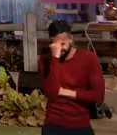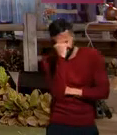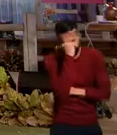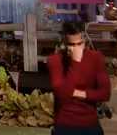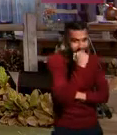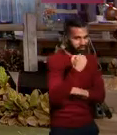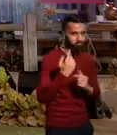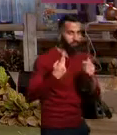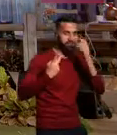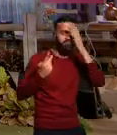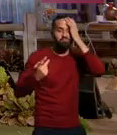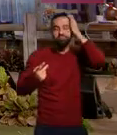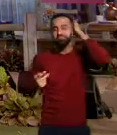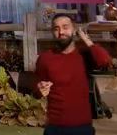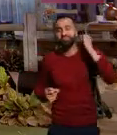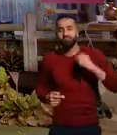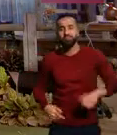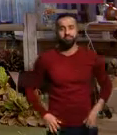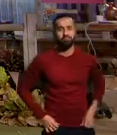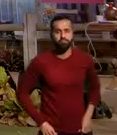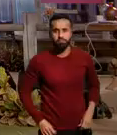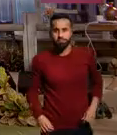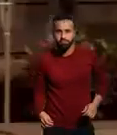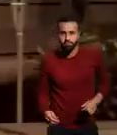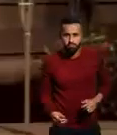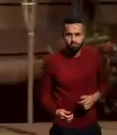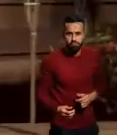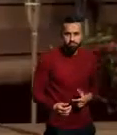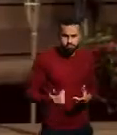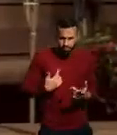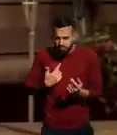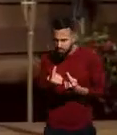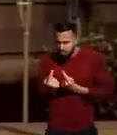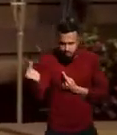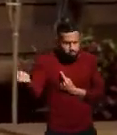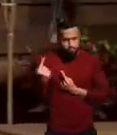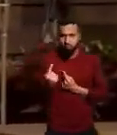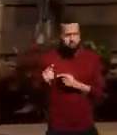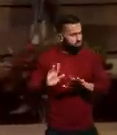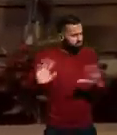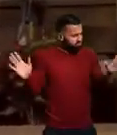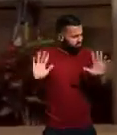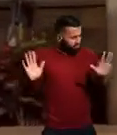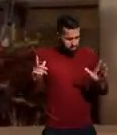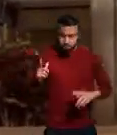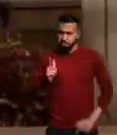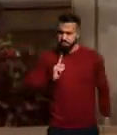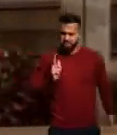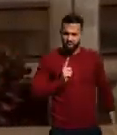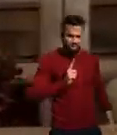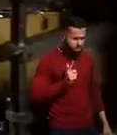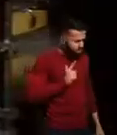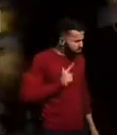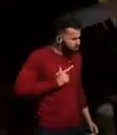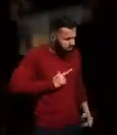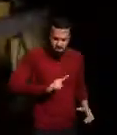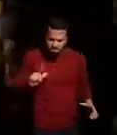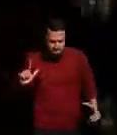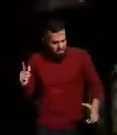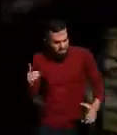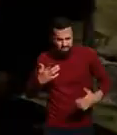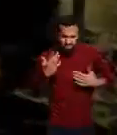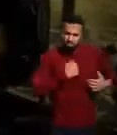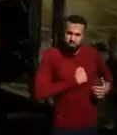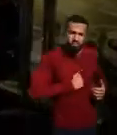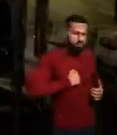É nóis, Elvis. Eu vou e não volto, nem mesmo que eu tenha morrer de